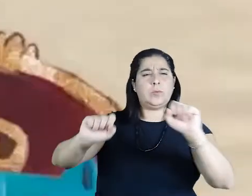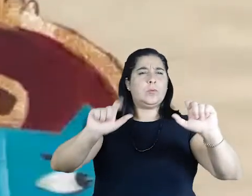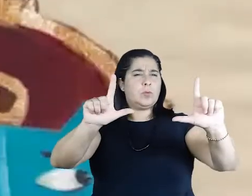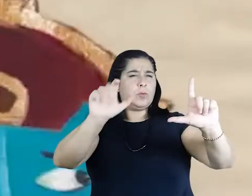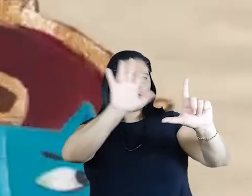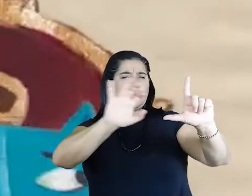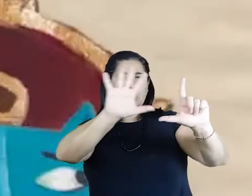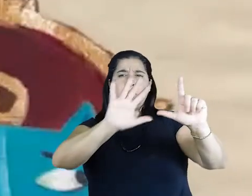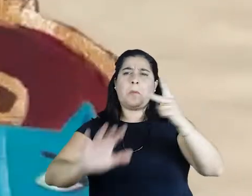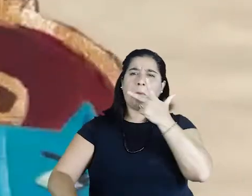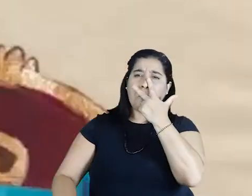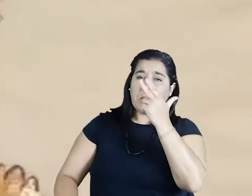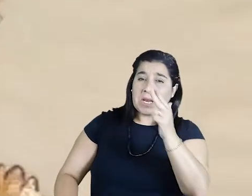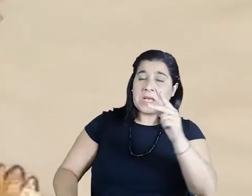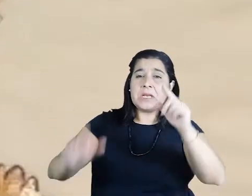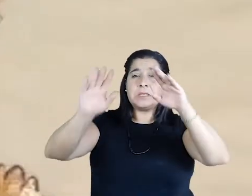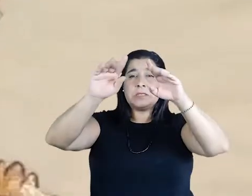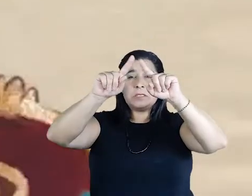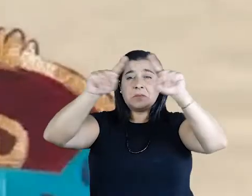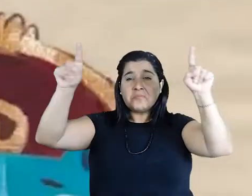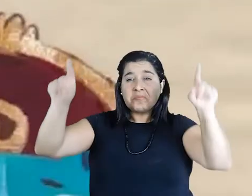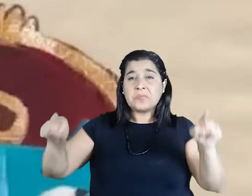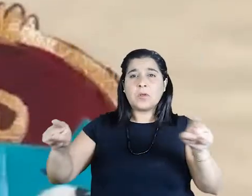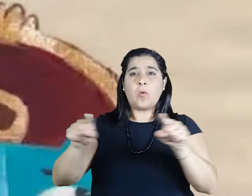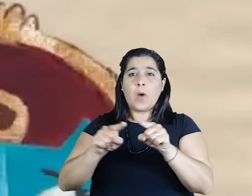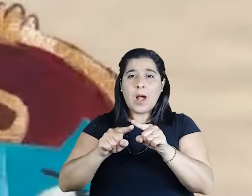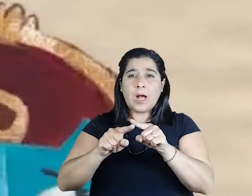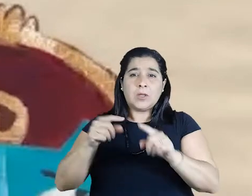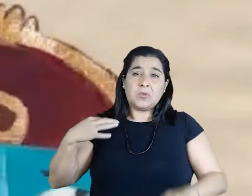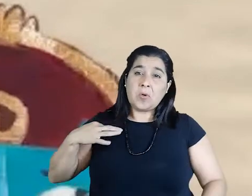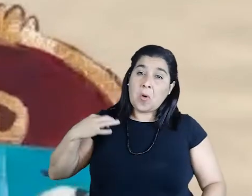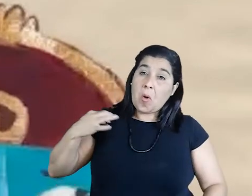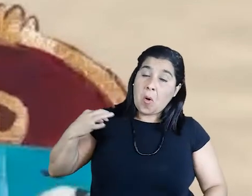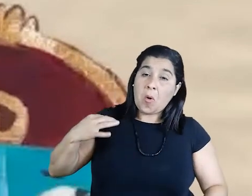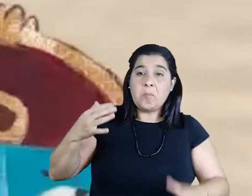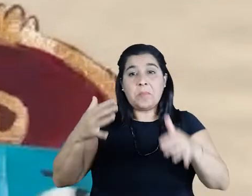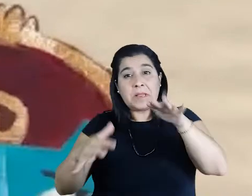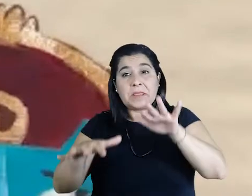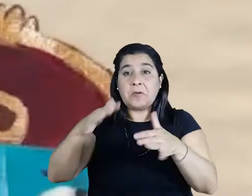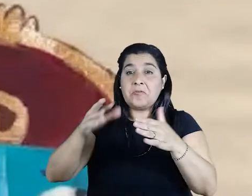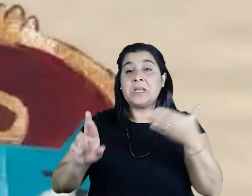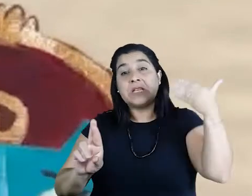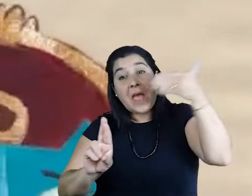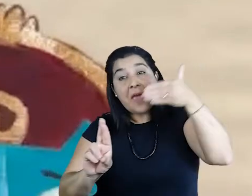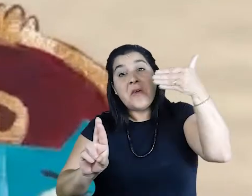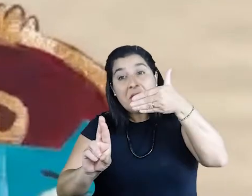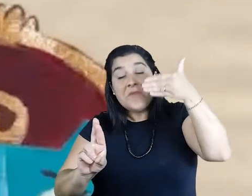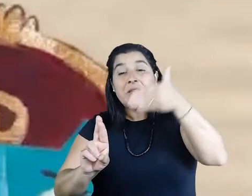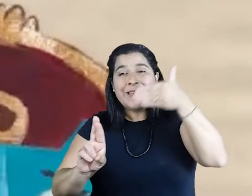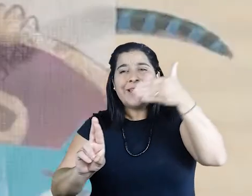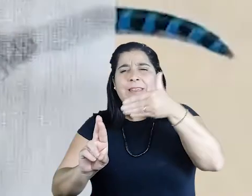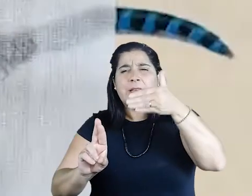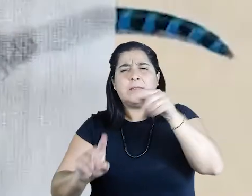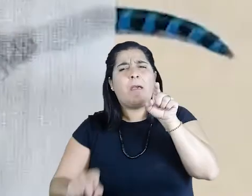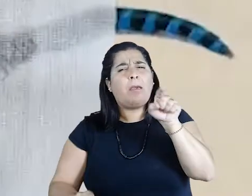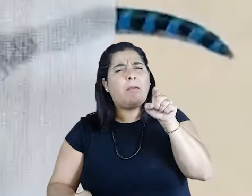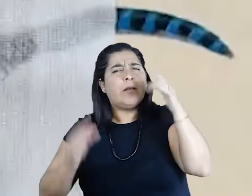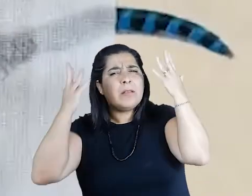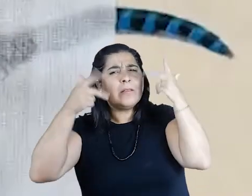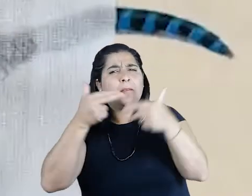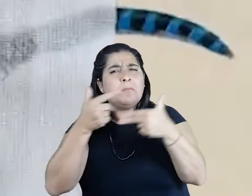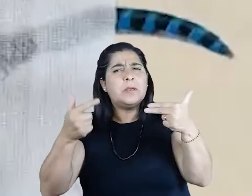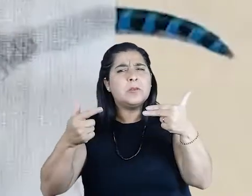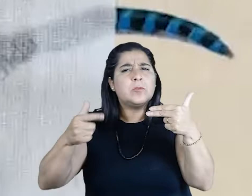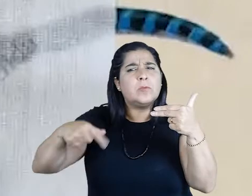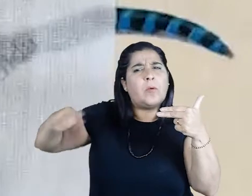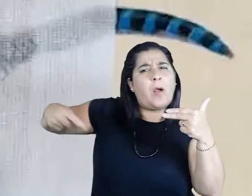É verdade. Bem percebido, Gi. Eles ainda não estão vestidos. Vai ver que essas são as referências deles. E esse bicho aqui, que tá